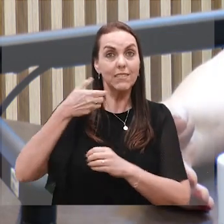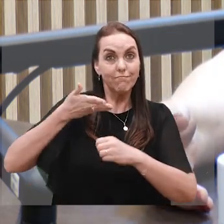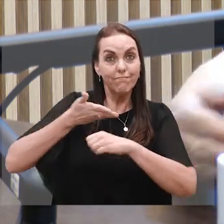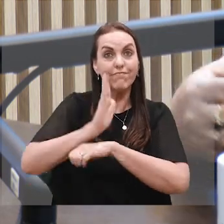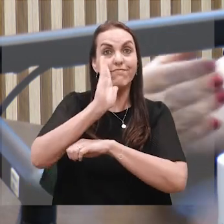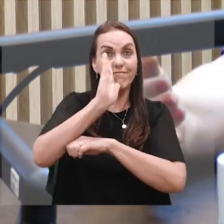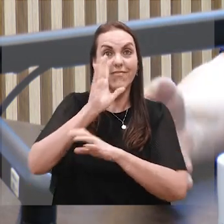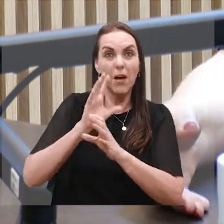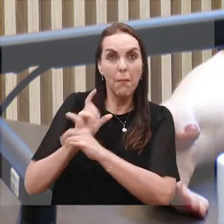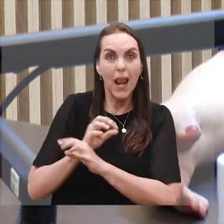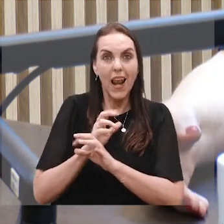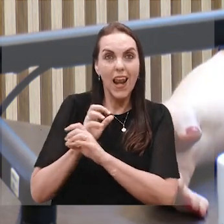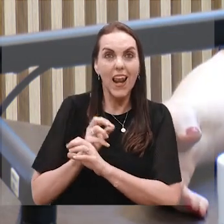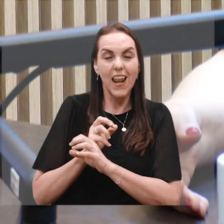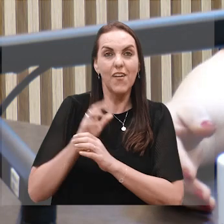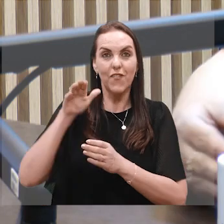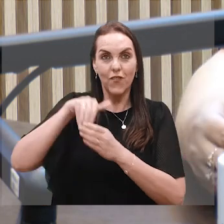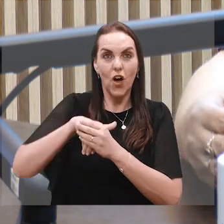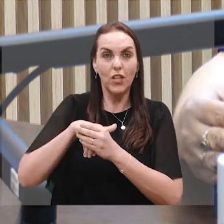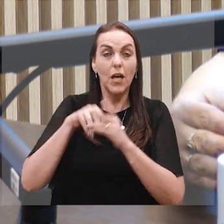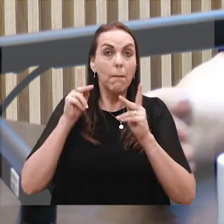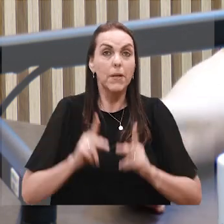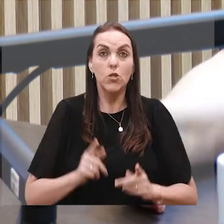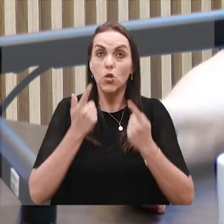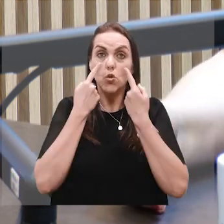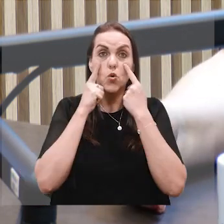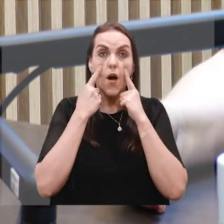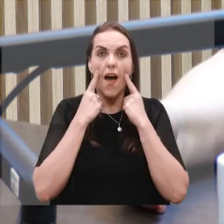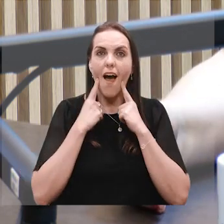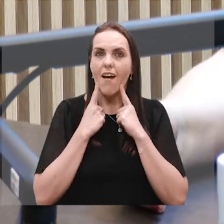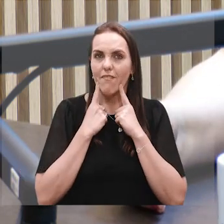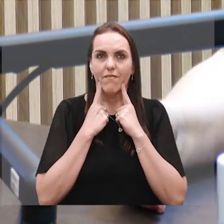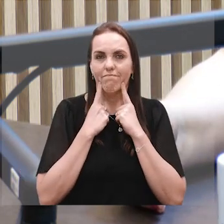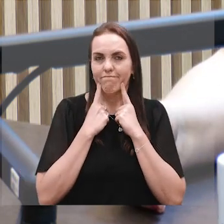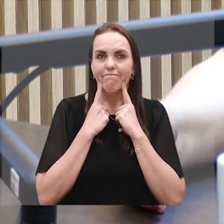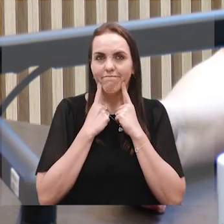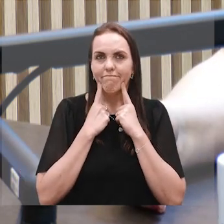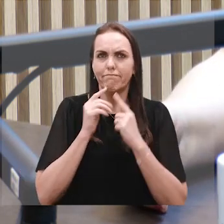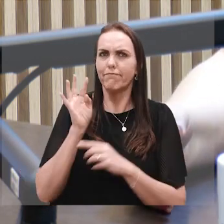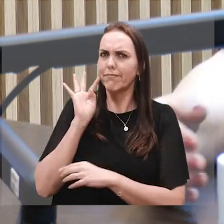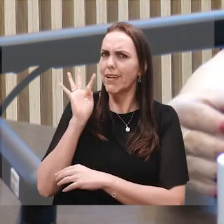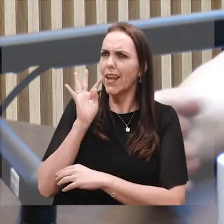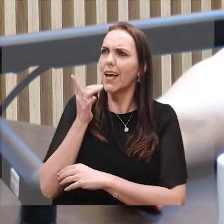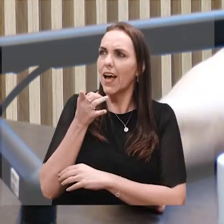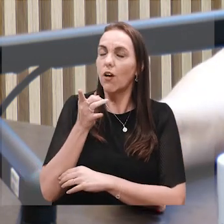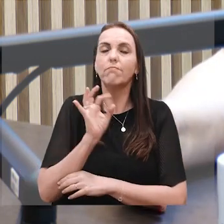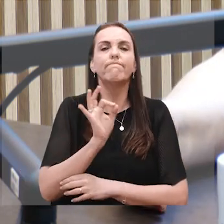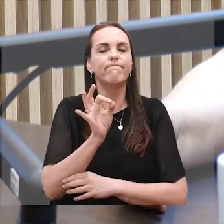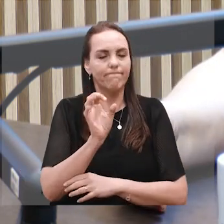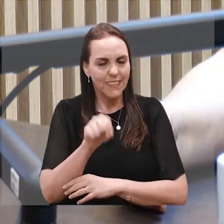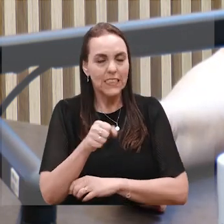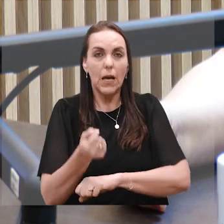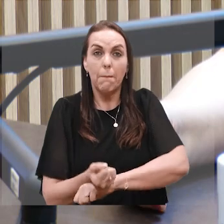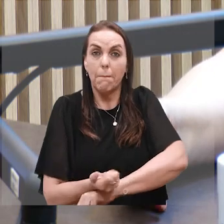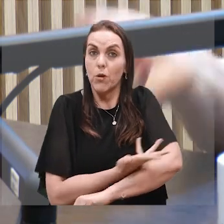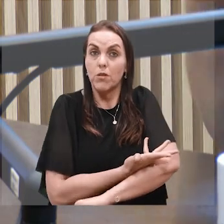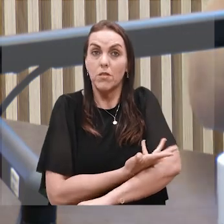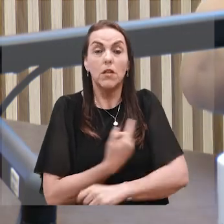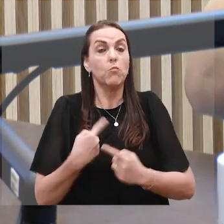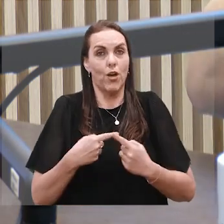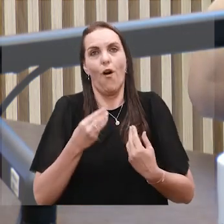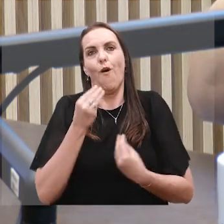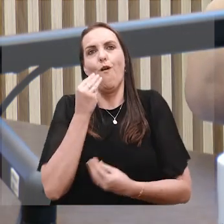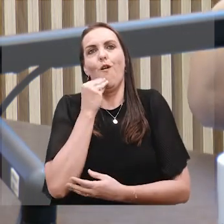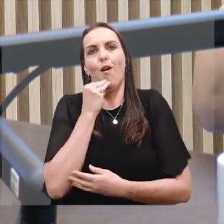eu era vereadora na contagem dos votos, as pessoas choravam. Nossa, que legal. Sim, chega a me emocionar porque